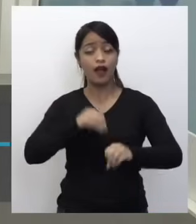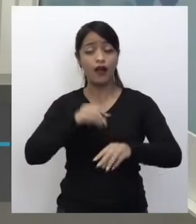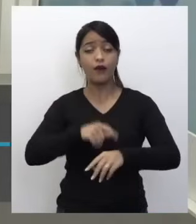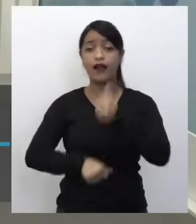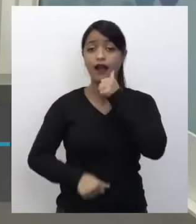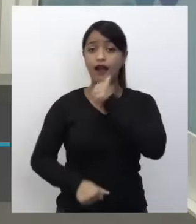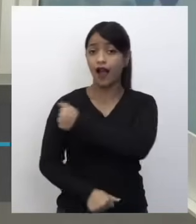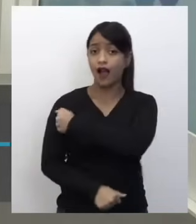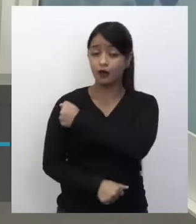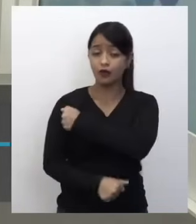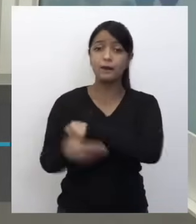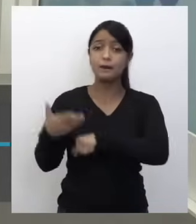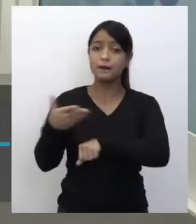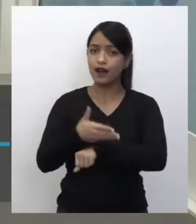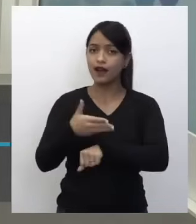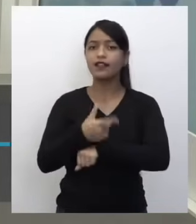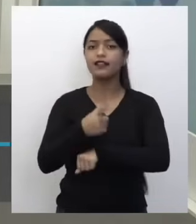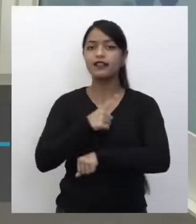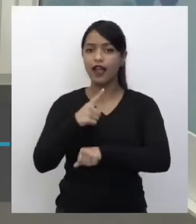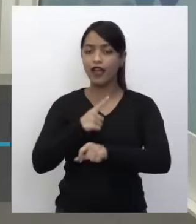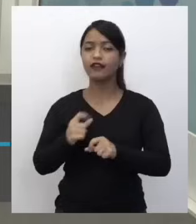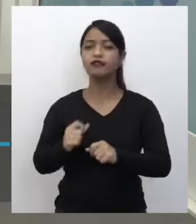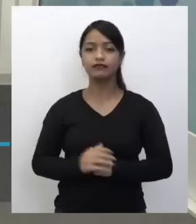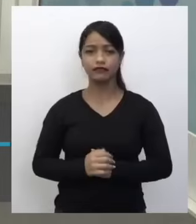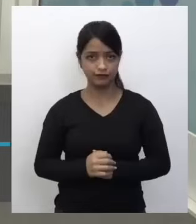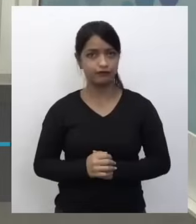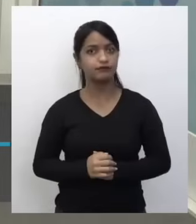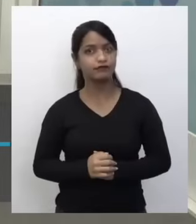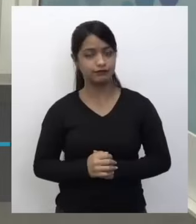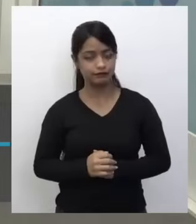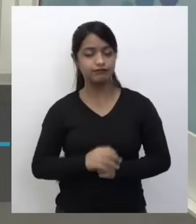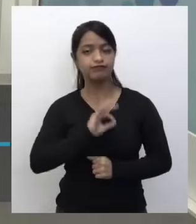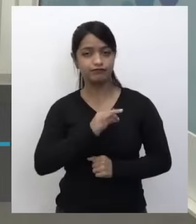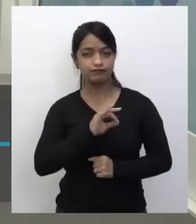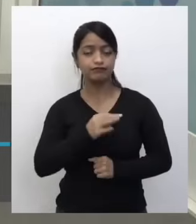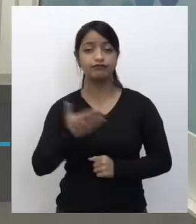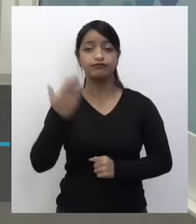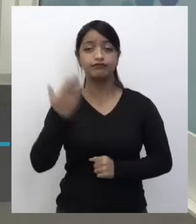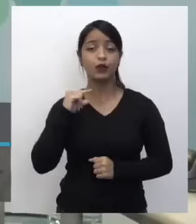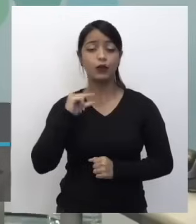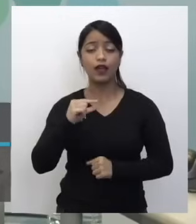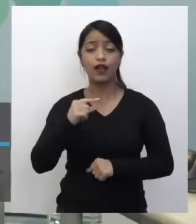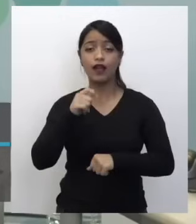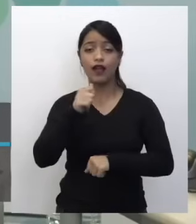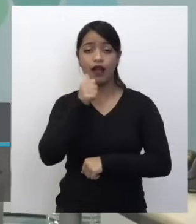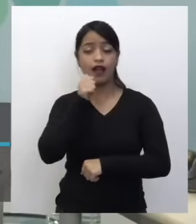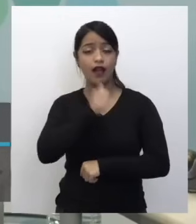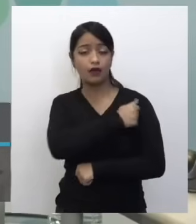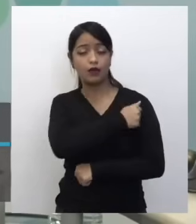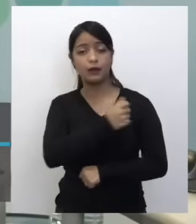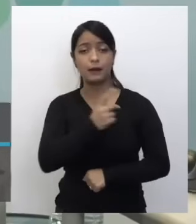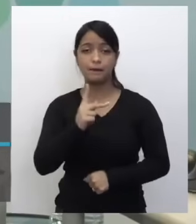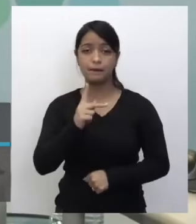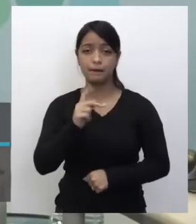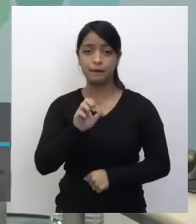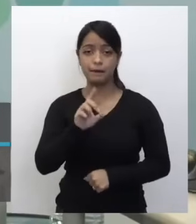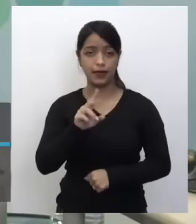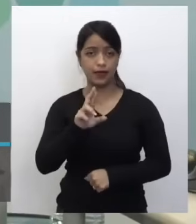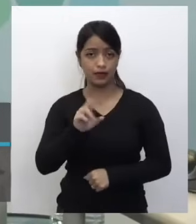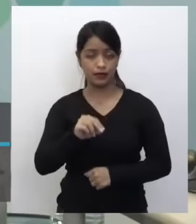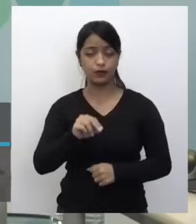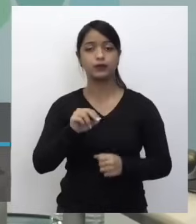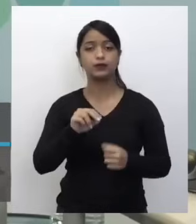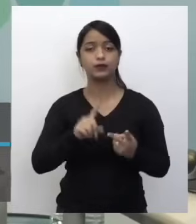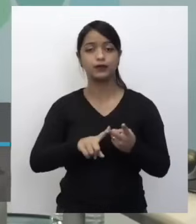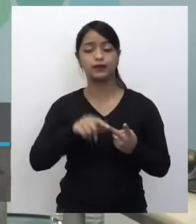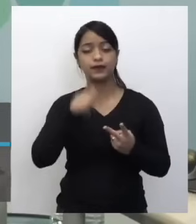Hoje nós vamos ter uma participação. Esses dias nós tivemos a participação do aluno Pedro e da aluna Mariana, né, da PEI